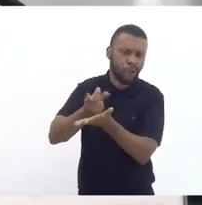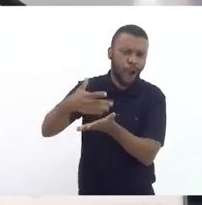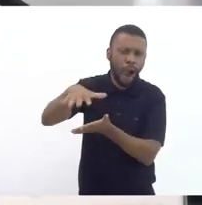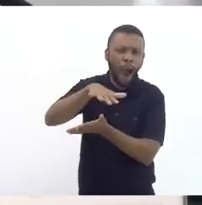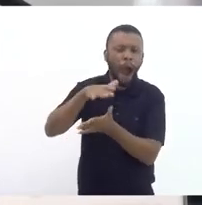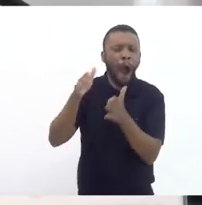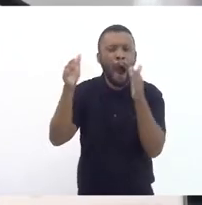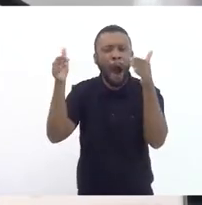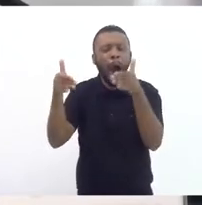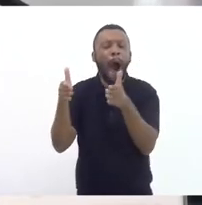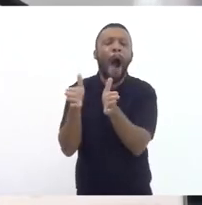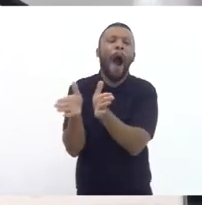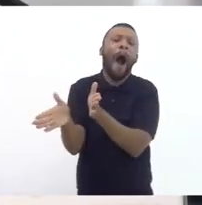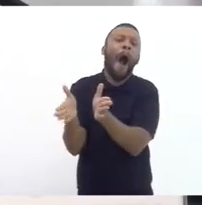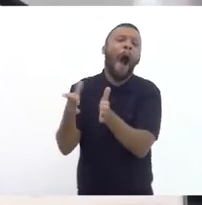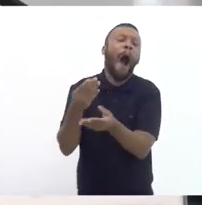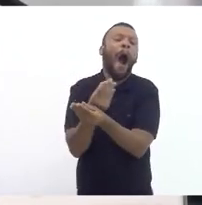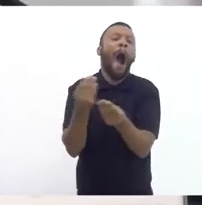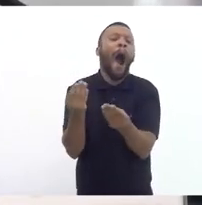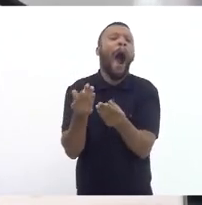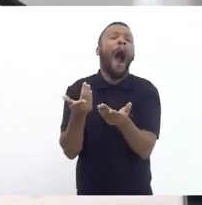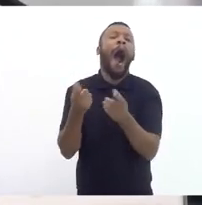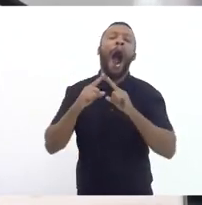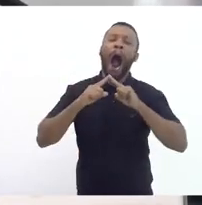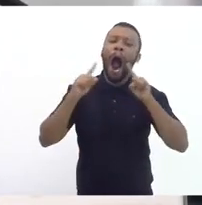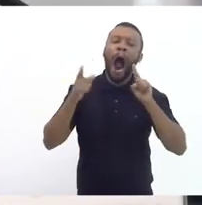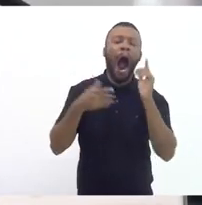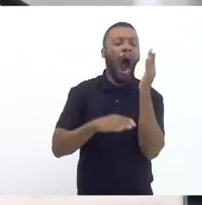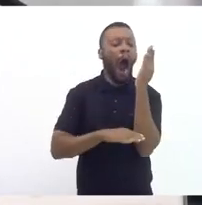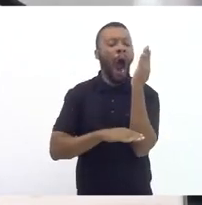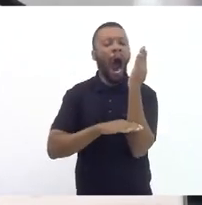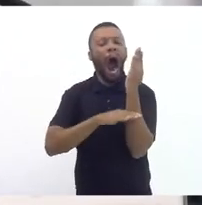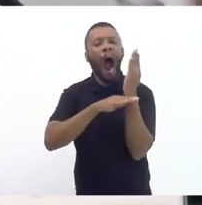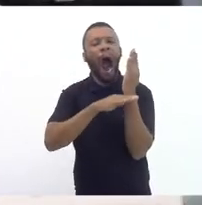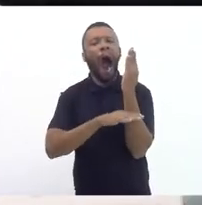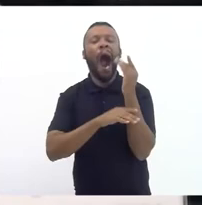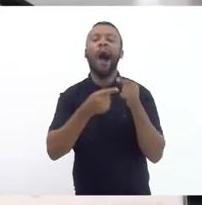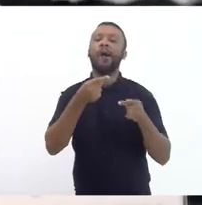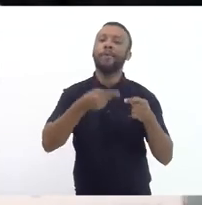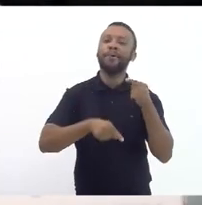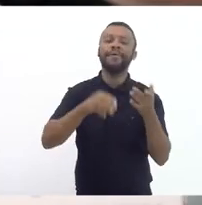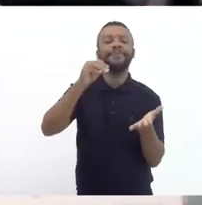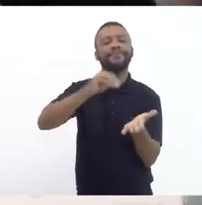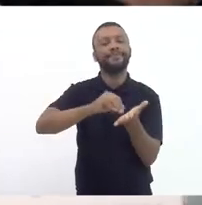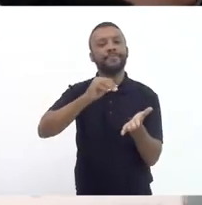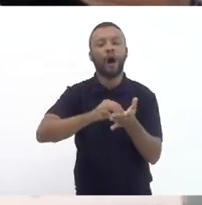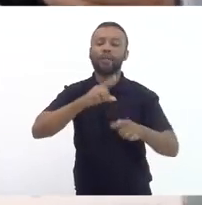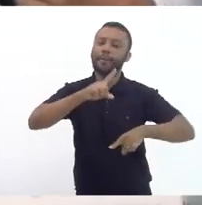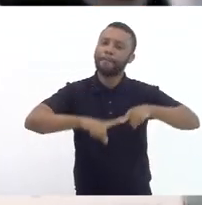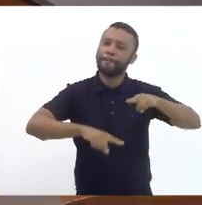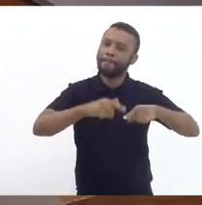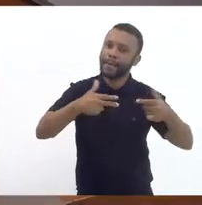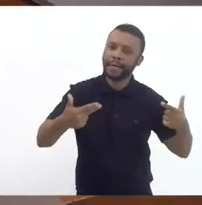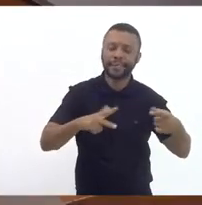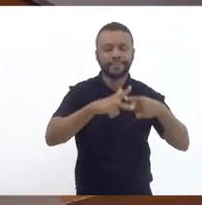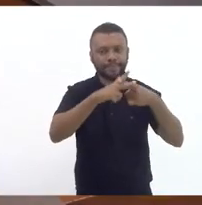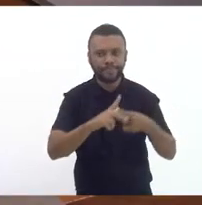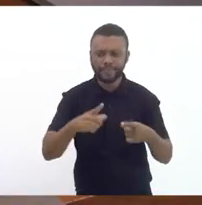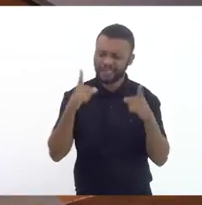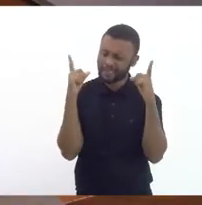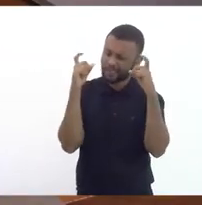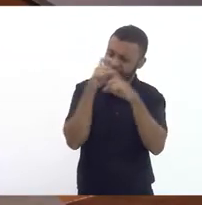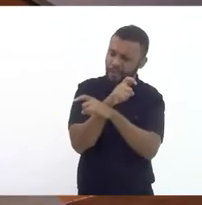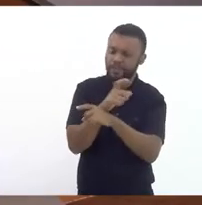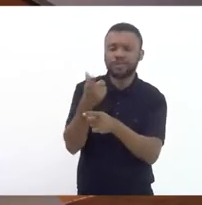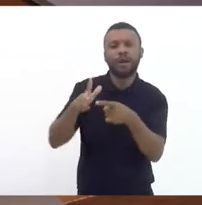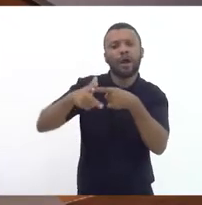acessíveis, muitas reclamações de que o elevador não funciona, enfim, aí falta peça. Vocês têm dificuldade de manter os